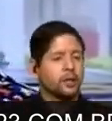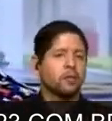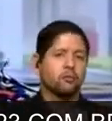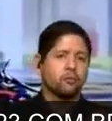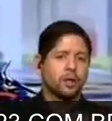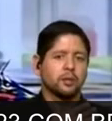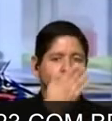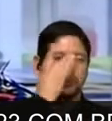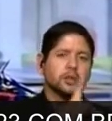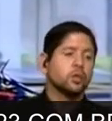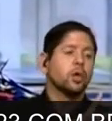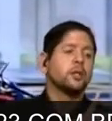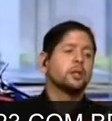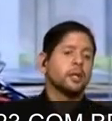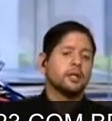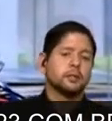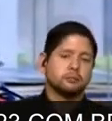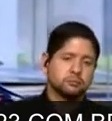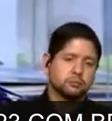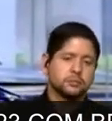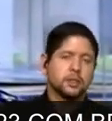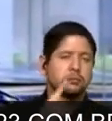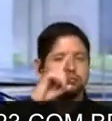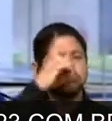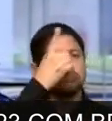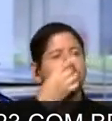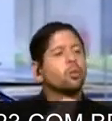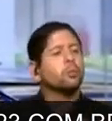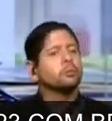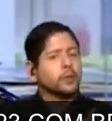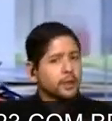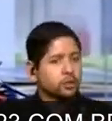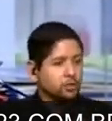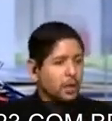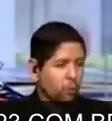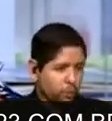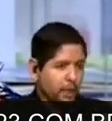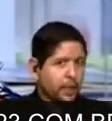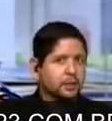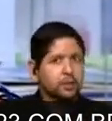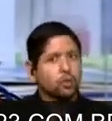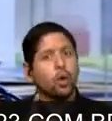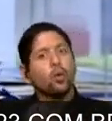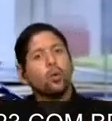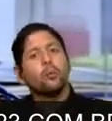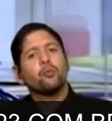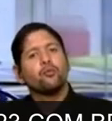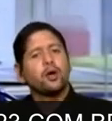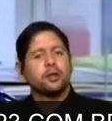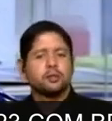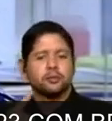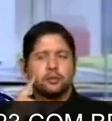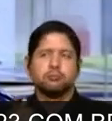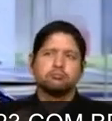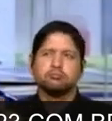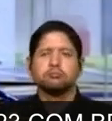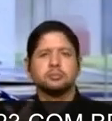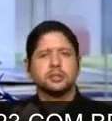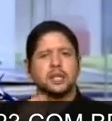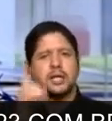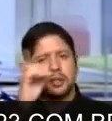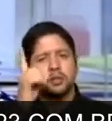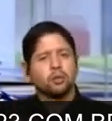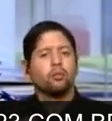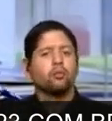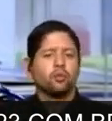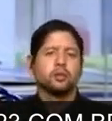com ela, só temos isso. E aí a gente já faz uma ideia, né, do que já tenha. E a gente vem, aí eu digo, daqui a 10 dias eu estou